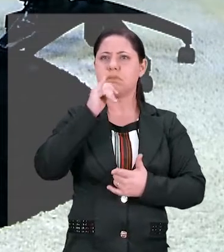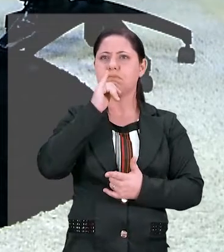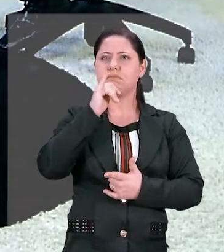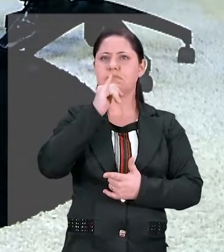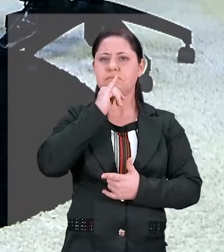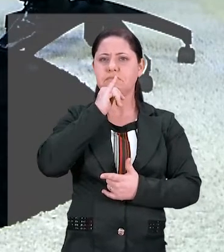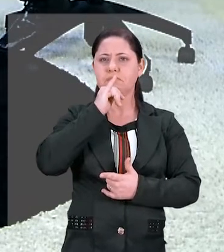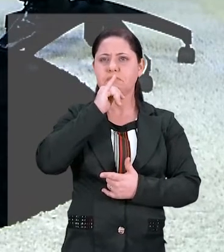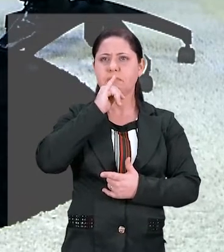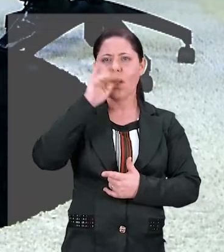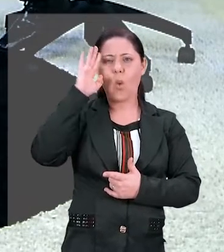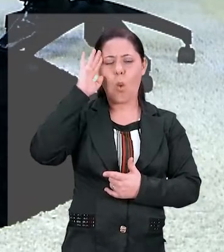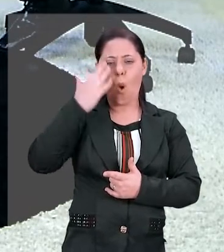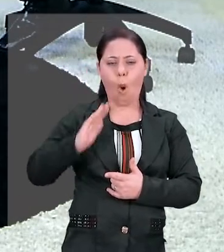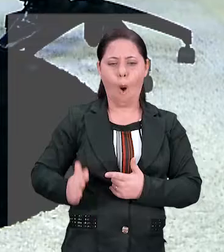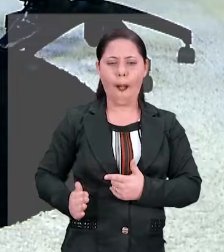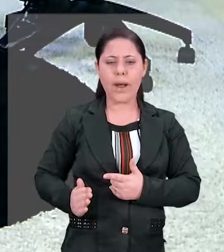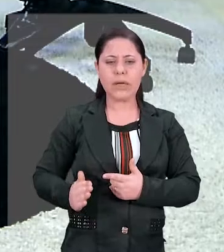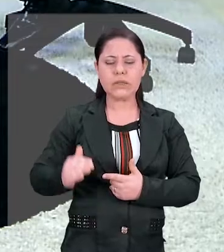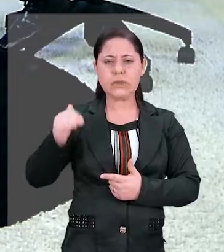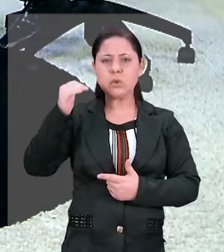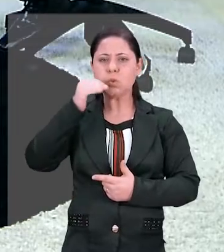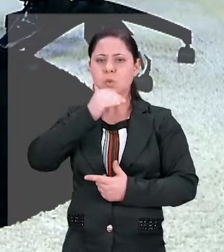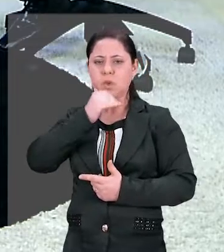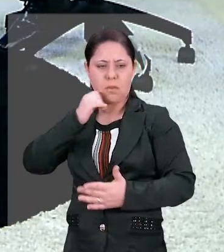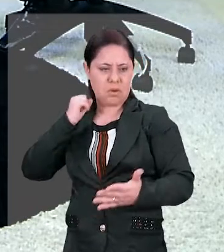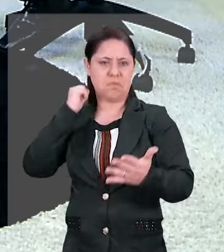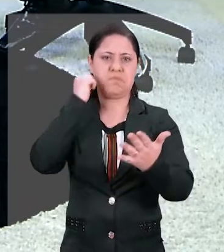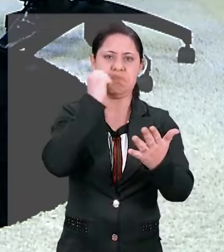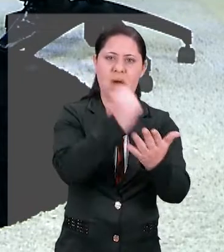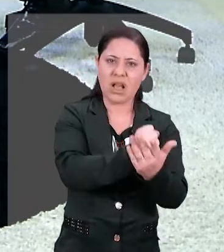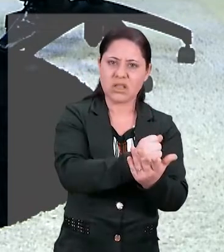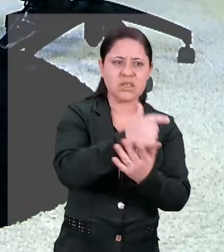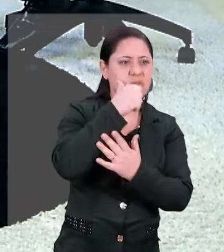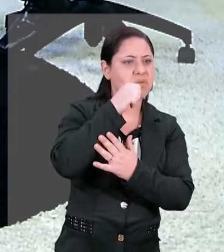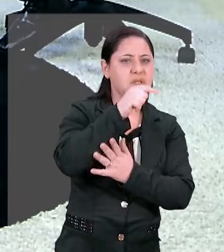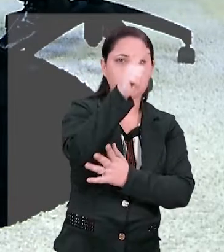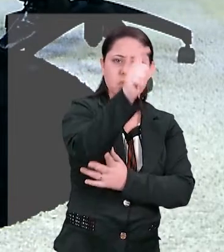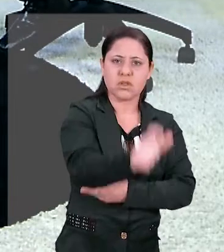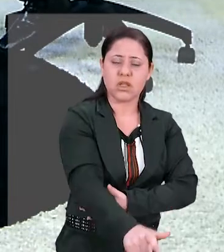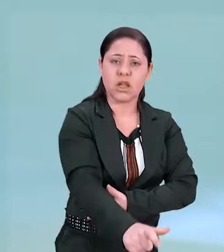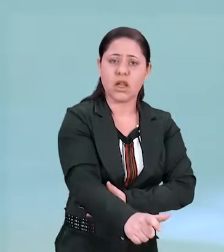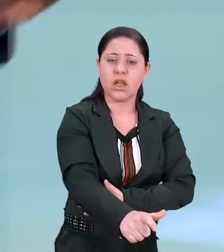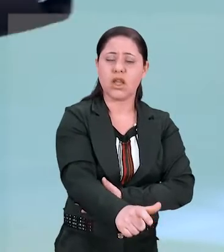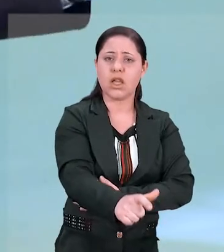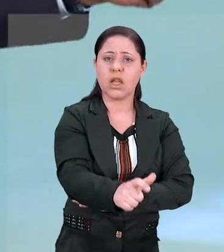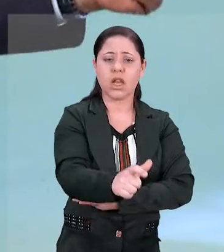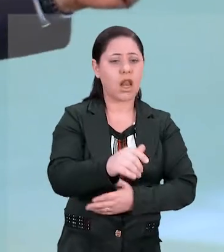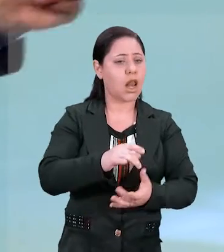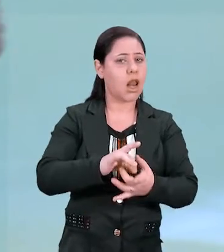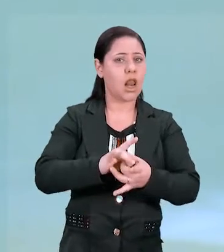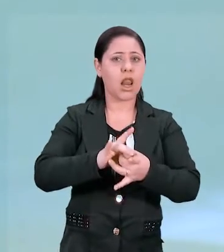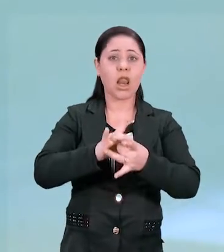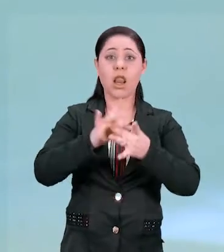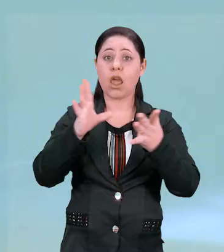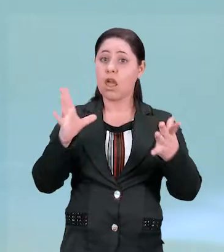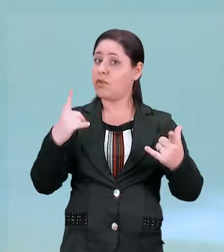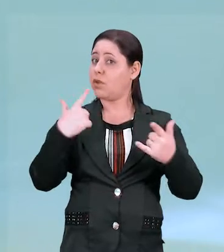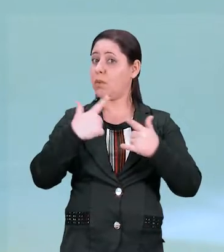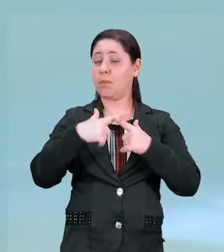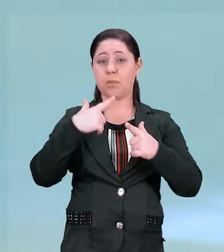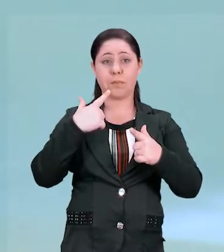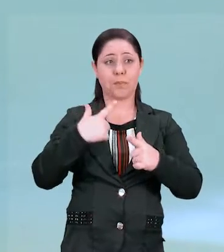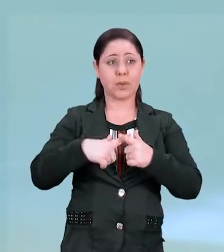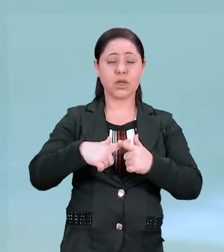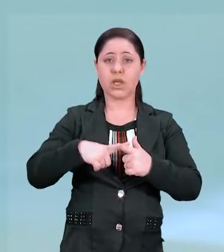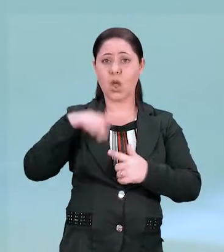honra. O homem matava a mulher e conseguia ser absolvido no tribunal do júri com a tese da legítima defesa